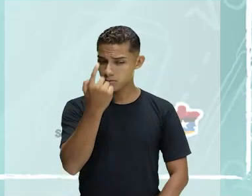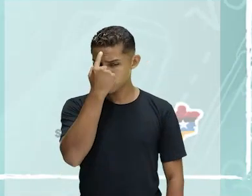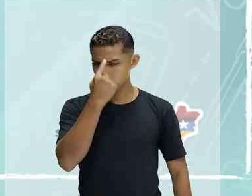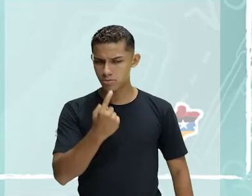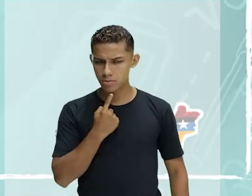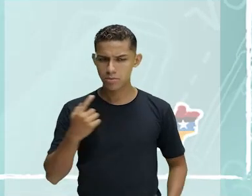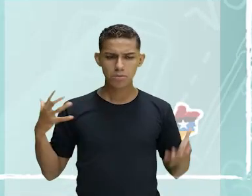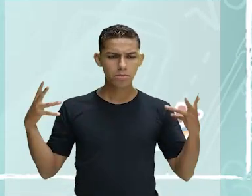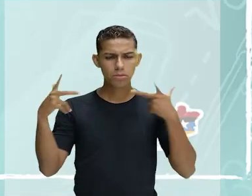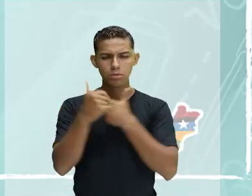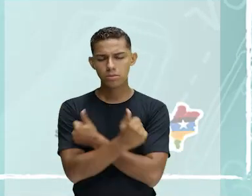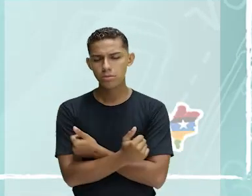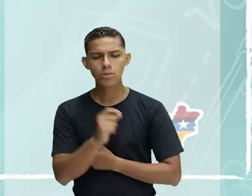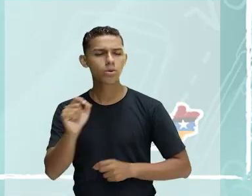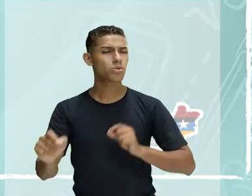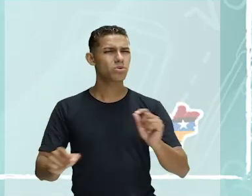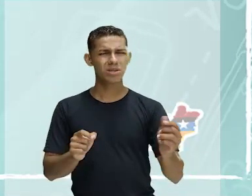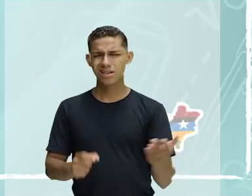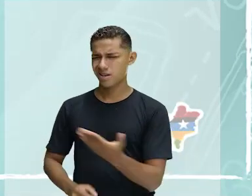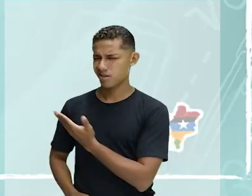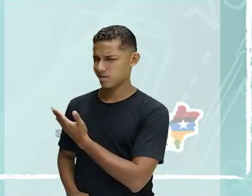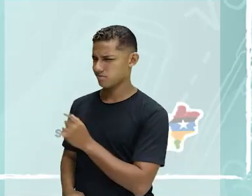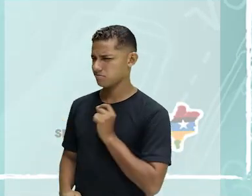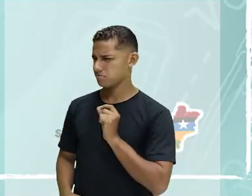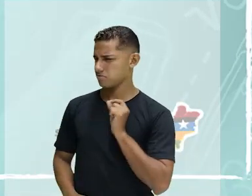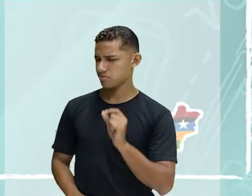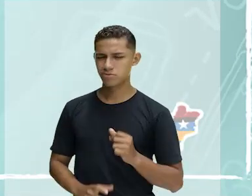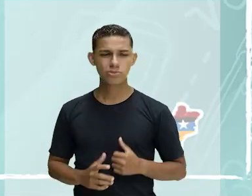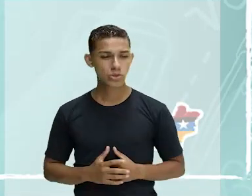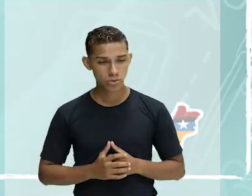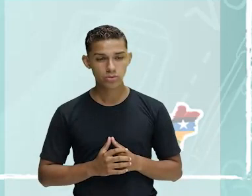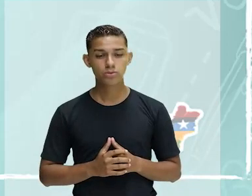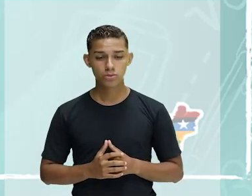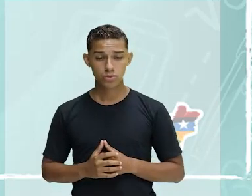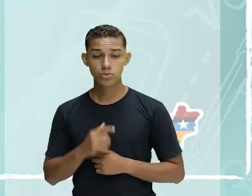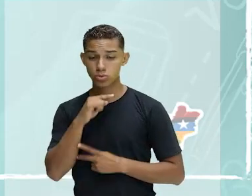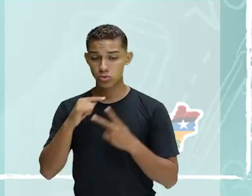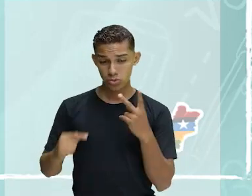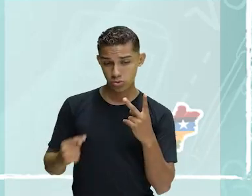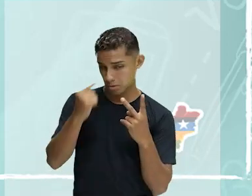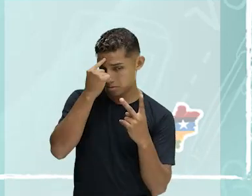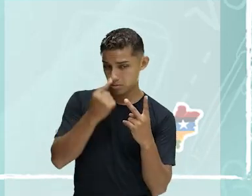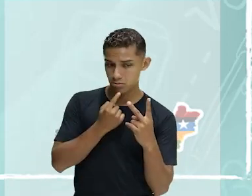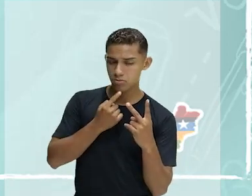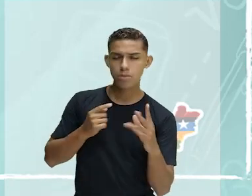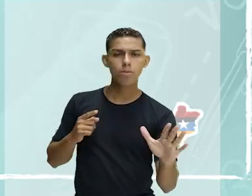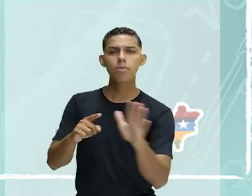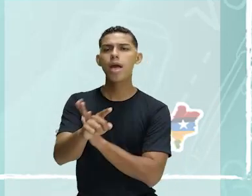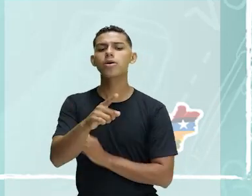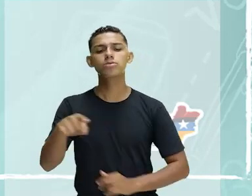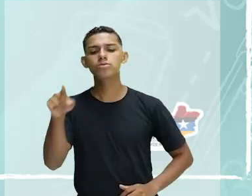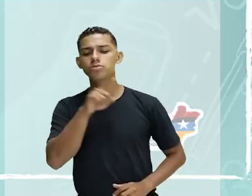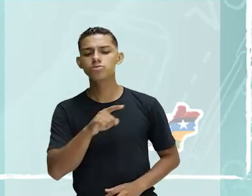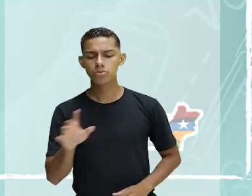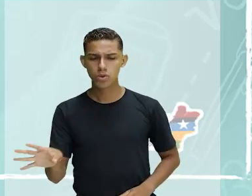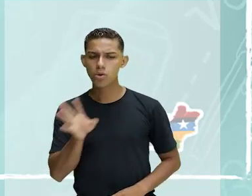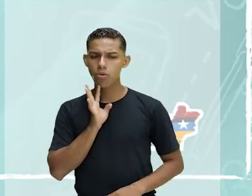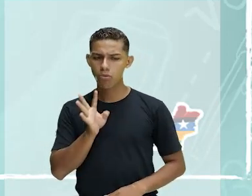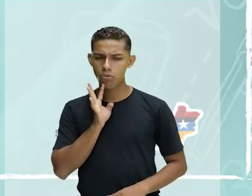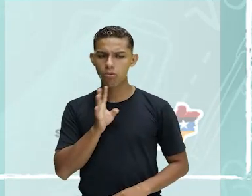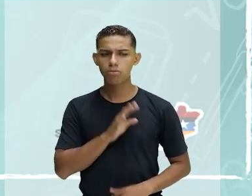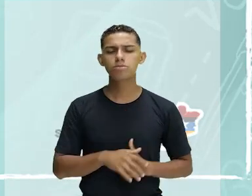imagens bonitas? Pois bem, olha só, aqui eu tenho duas imagens, tá? E aí eu pergunto para vocês, já ouviram falar